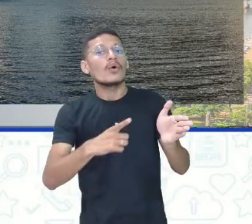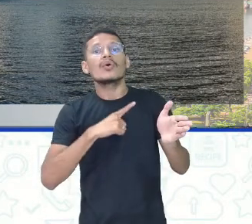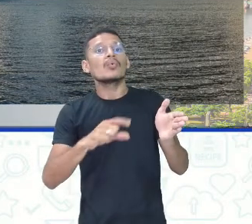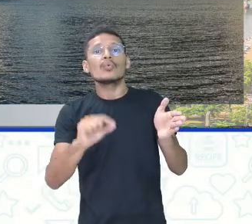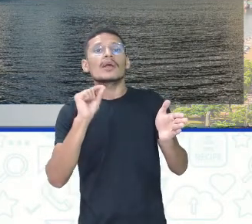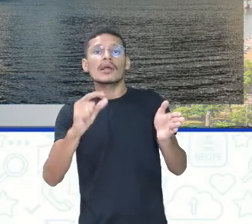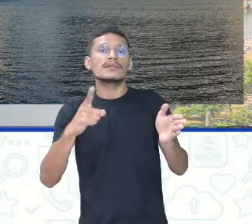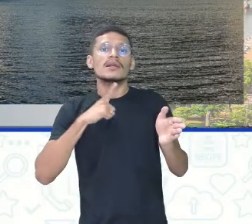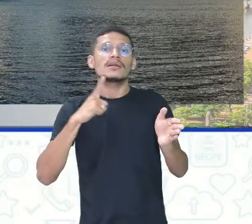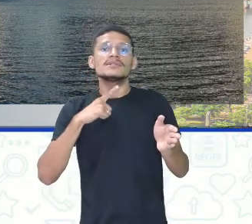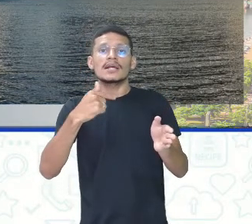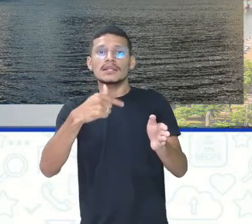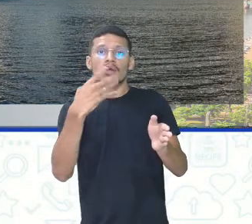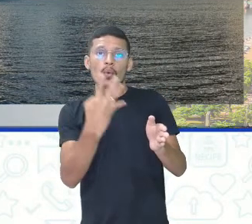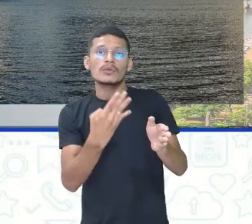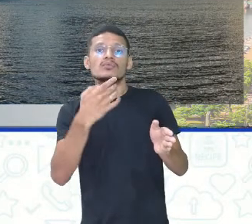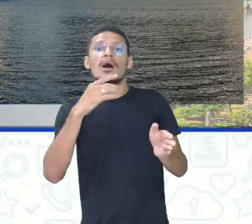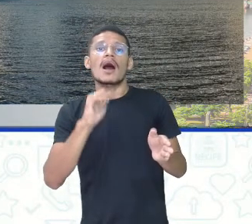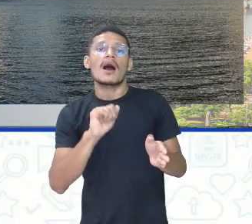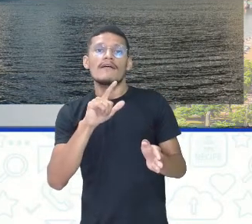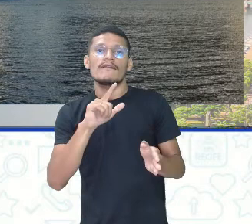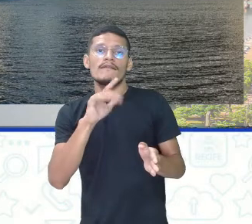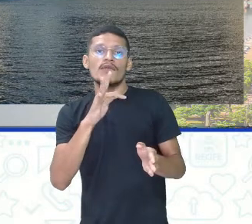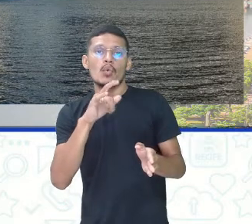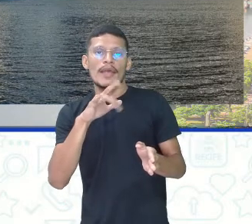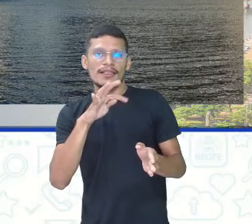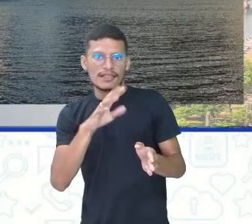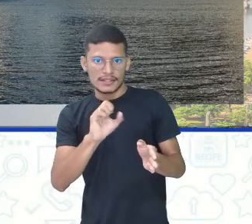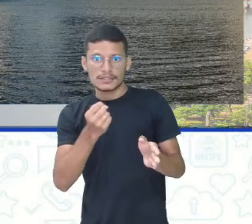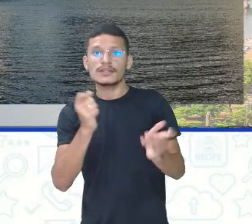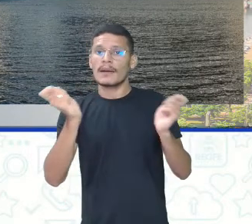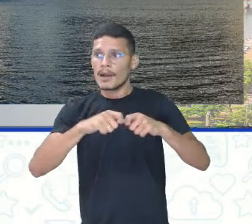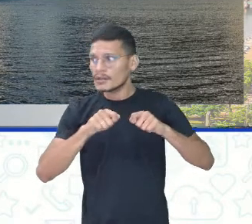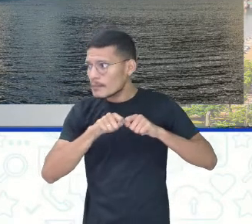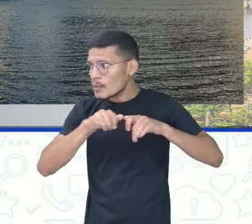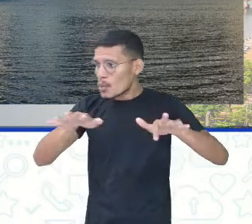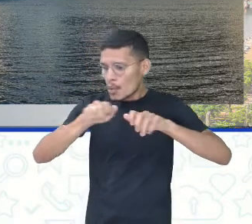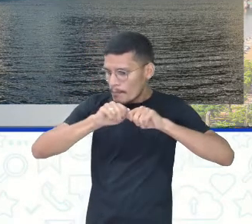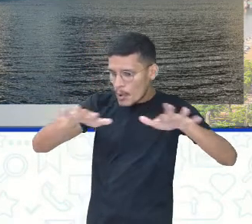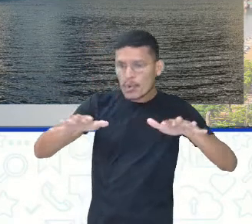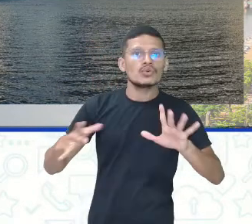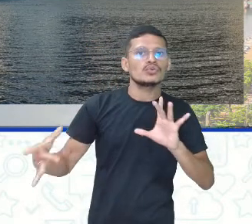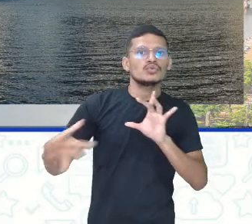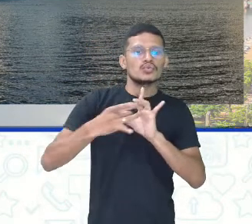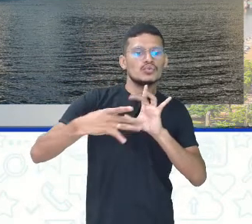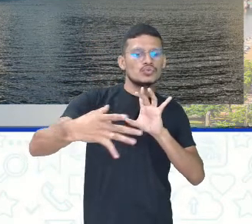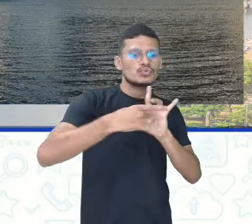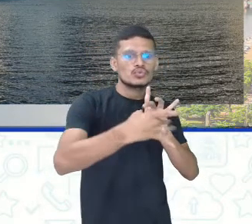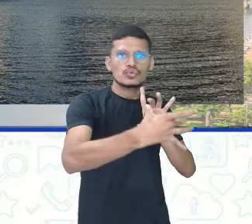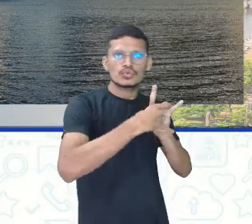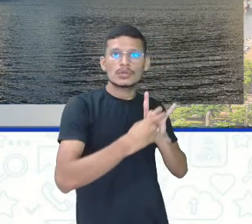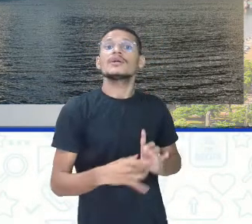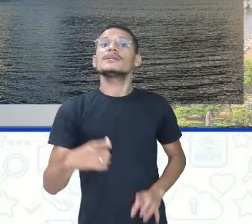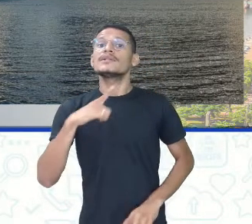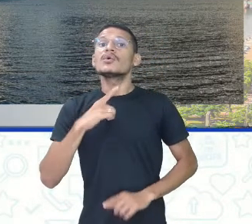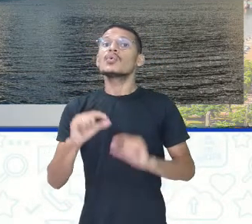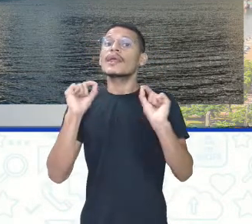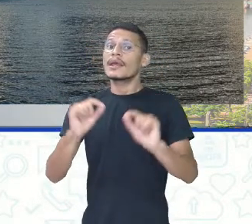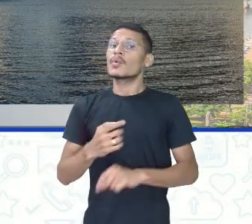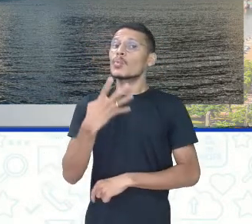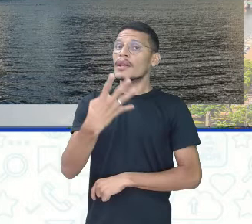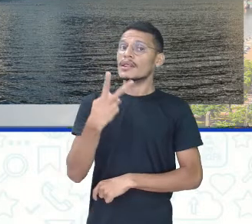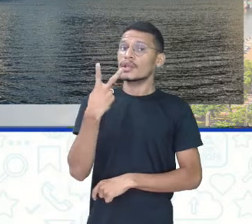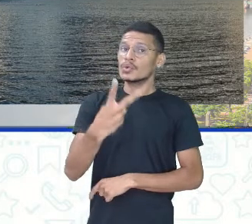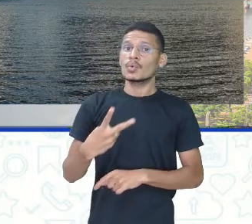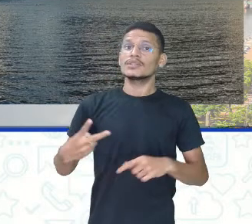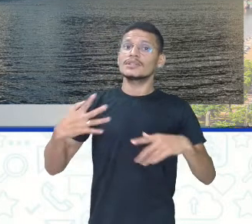tem uns 74 afluentes que vão enriquecendo, né, que vão, né, se juntando ao rio, e ele banha 42